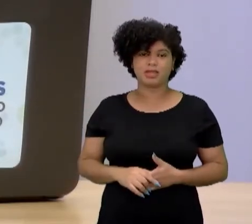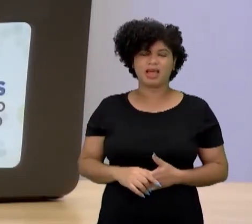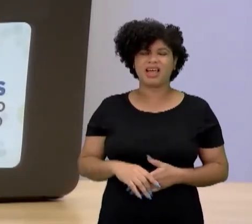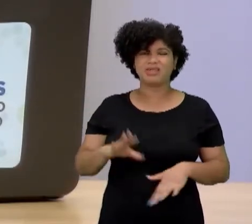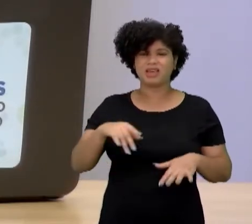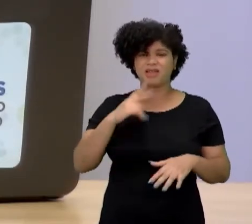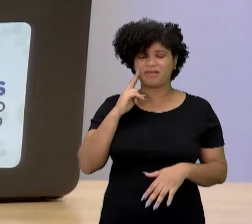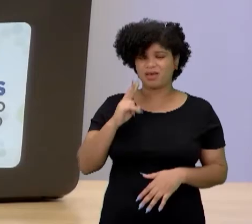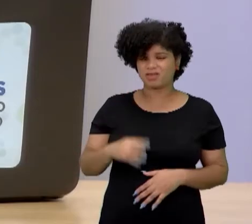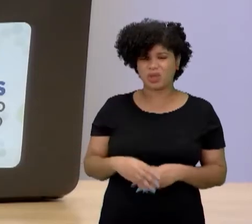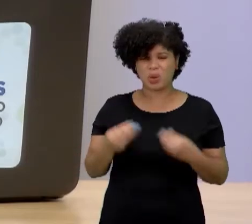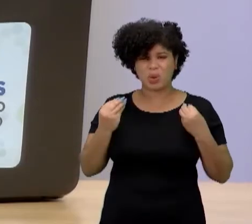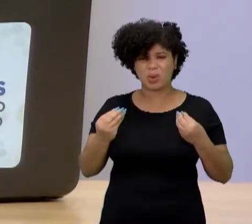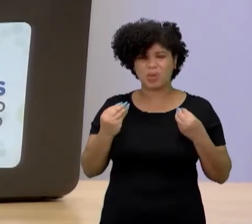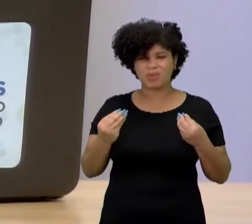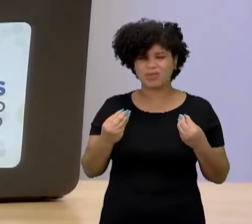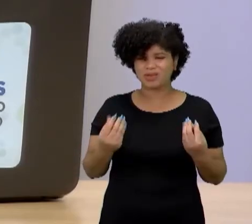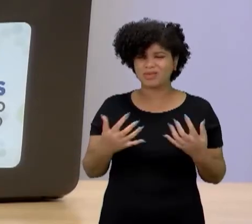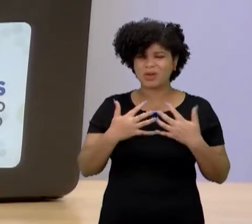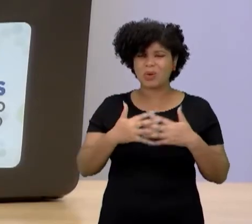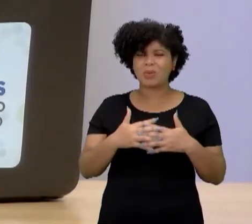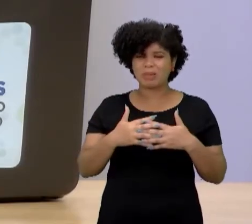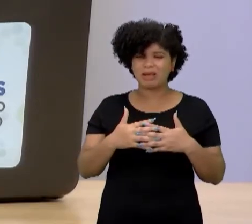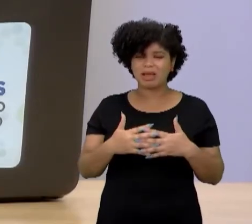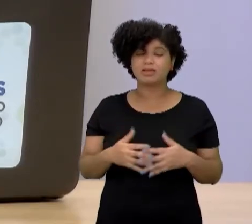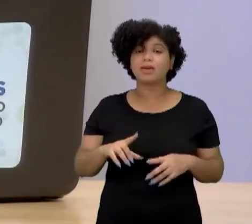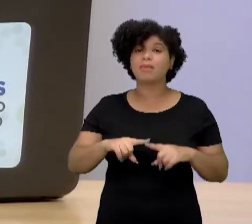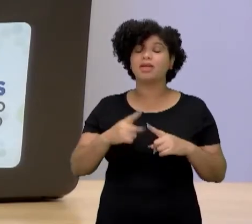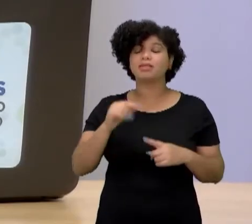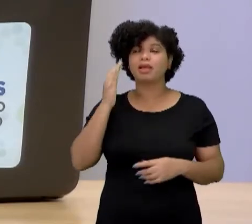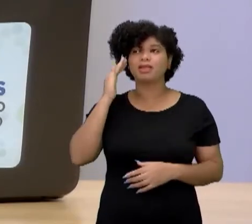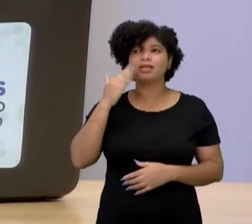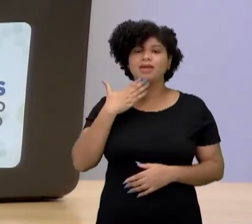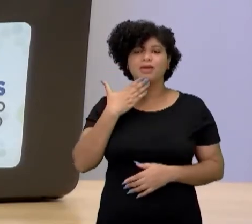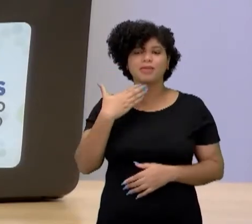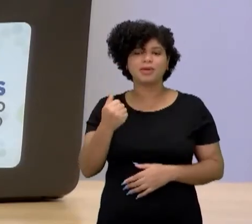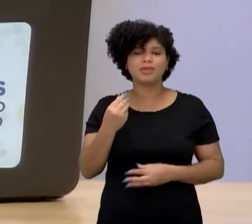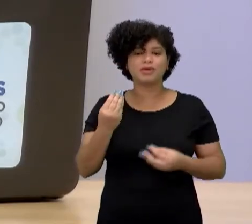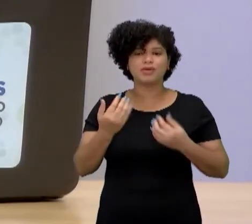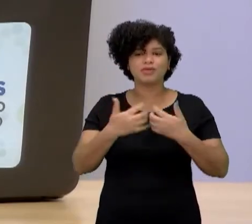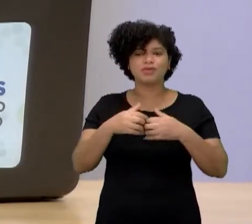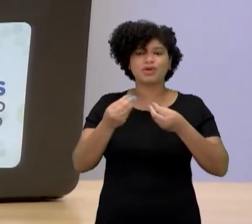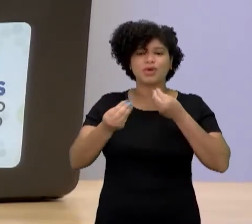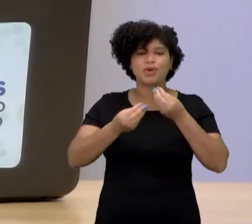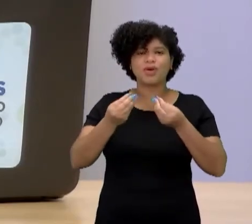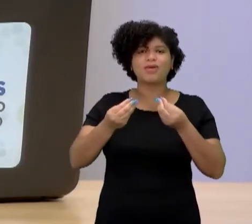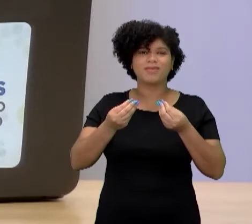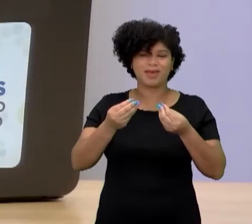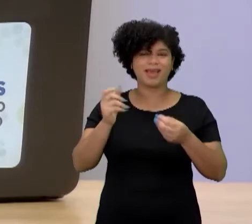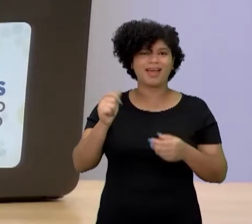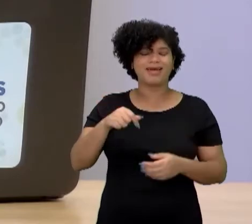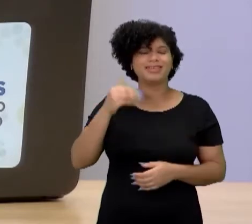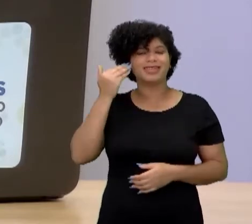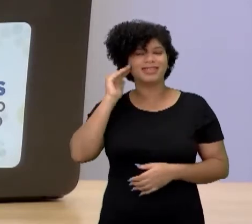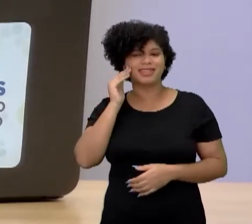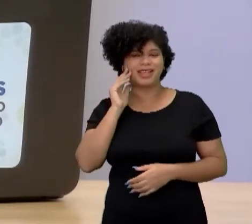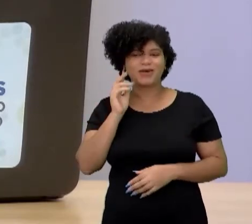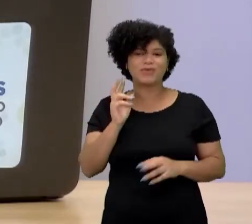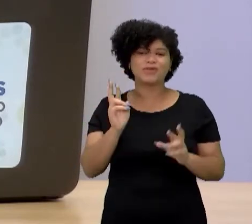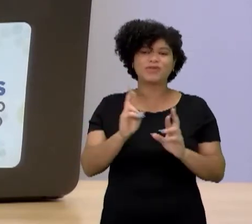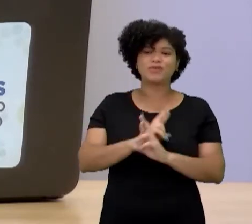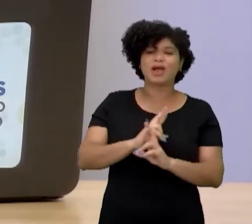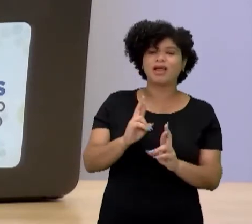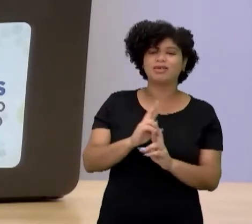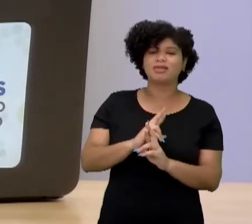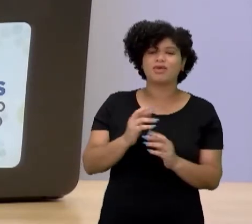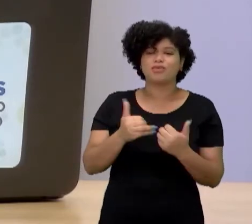nossa, mas como assim? Quando você vai entendendo melhor a mecânica, você já vai olhar, você já vai ter a resposta de tudo, porque você vai entender a lógica da tabela, né?